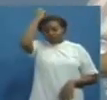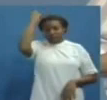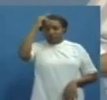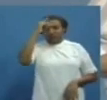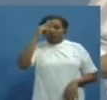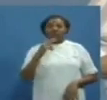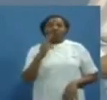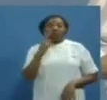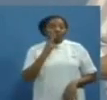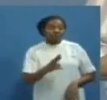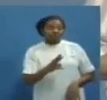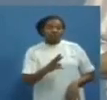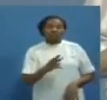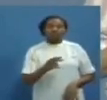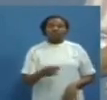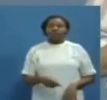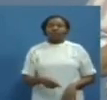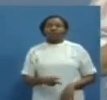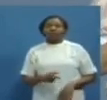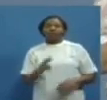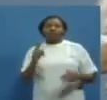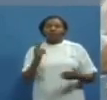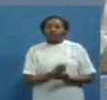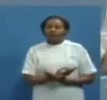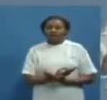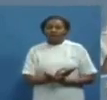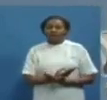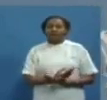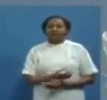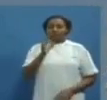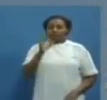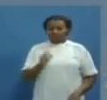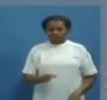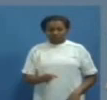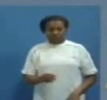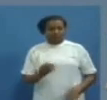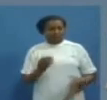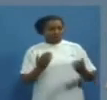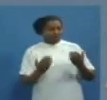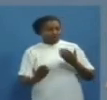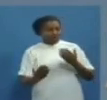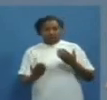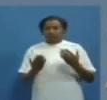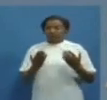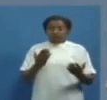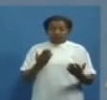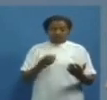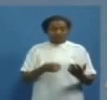Convencerá o mundo a respeito do pecado, que consiste em não crer em mim.